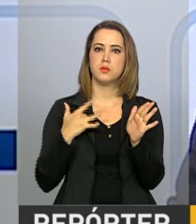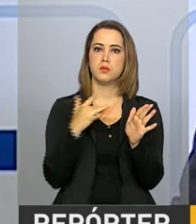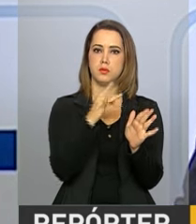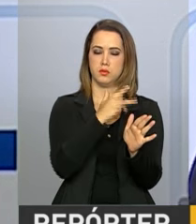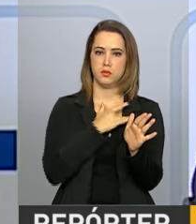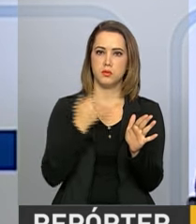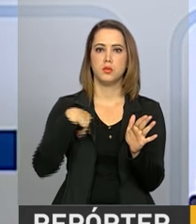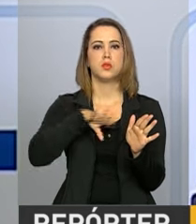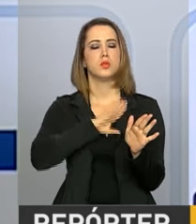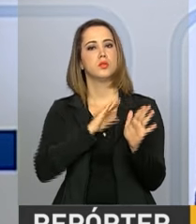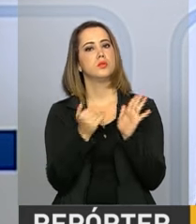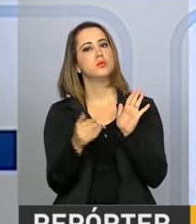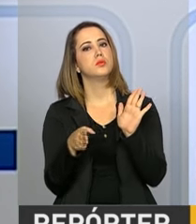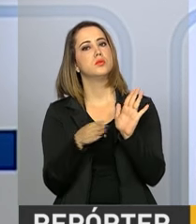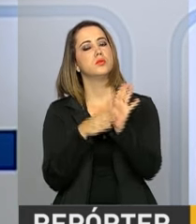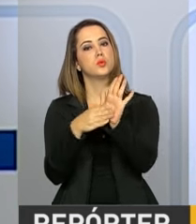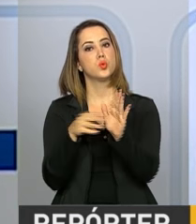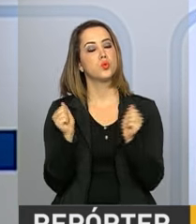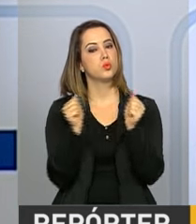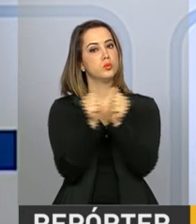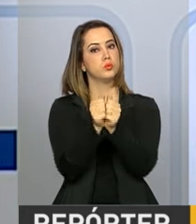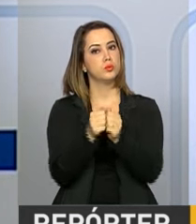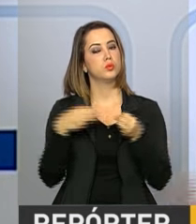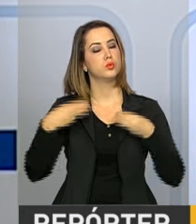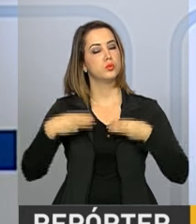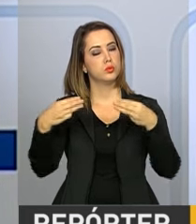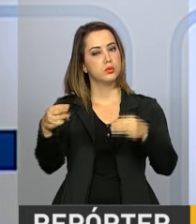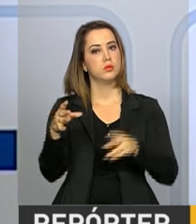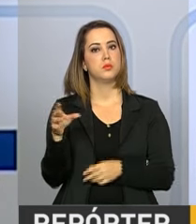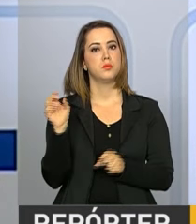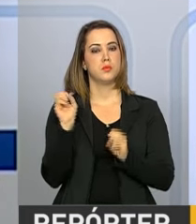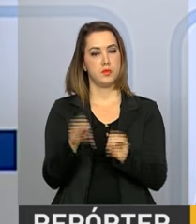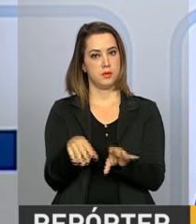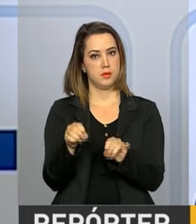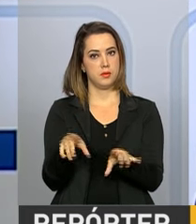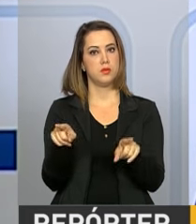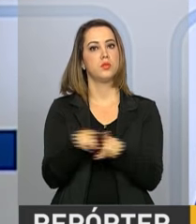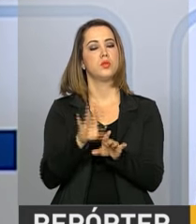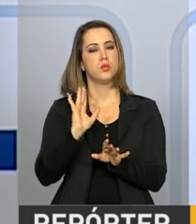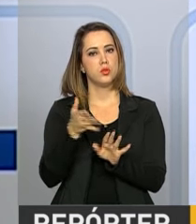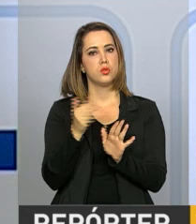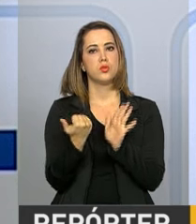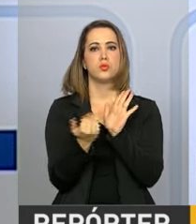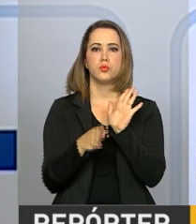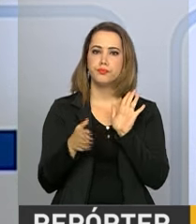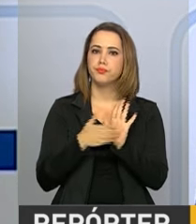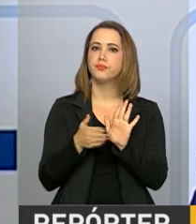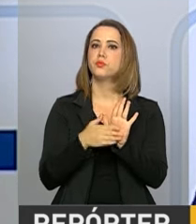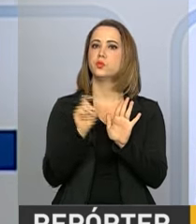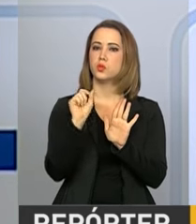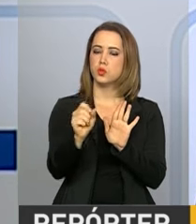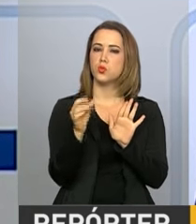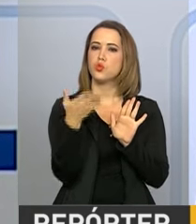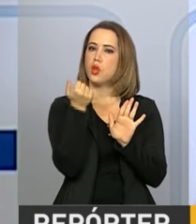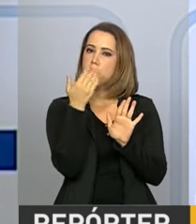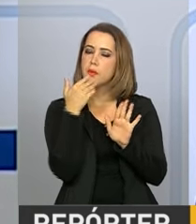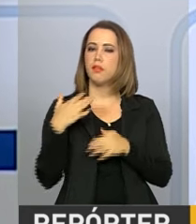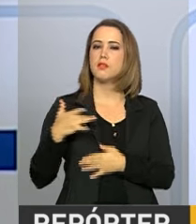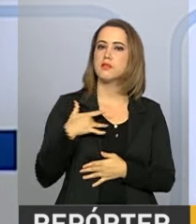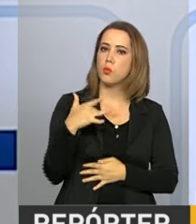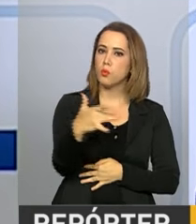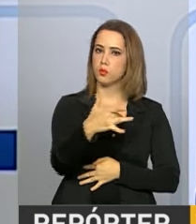conjunta nossa com o ministro da educação, nós já incluímos o protocolo de alimentação saudável e pretendo, então, que haja